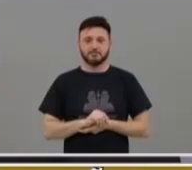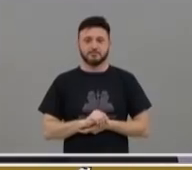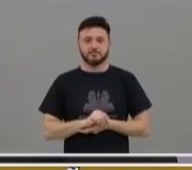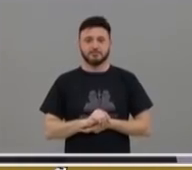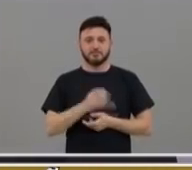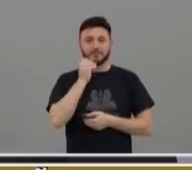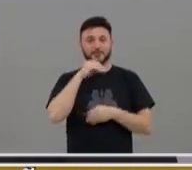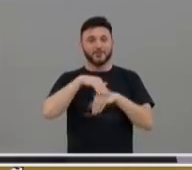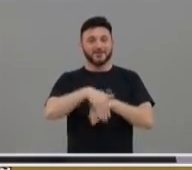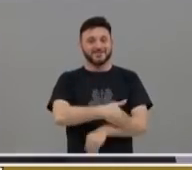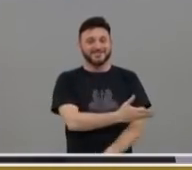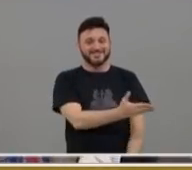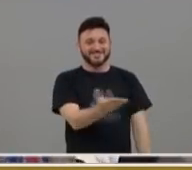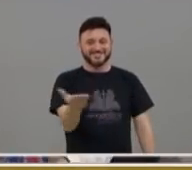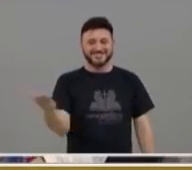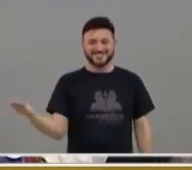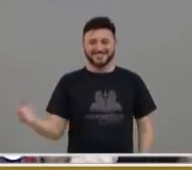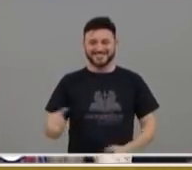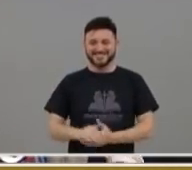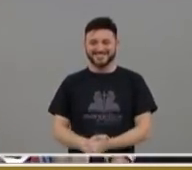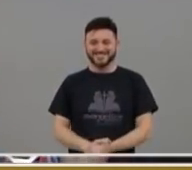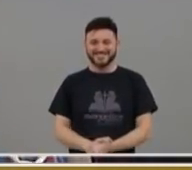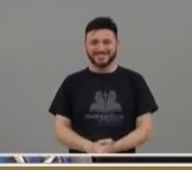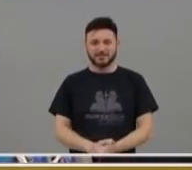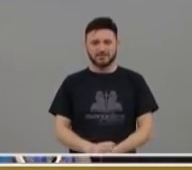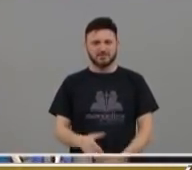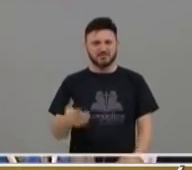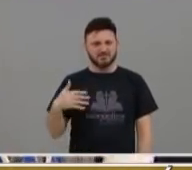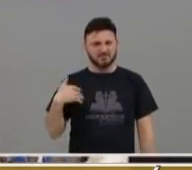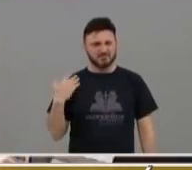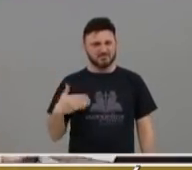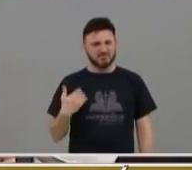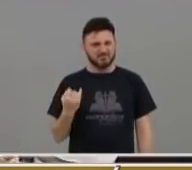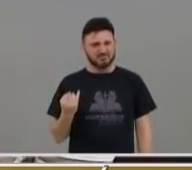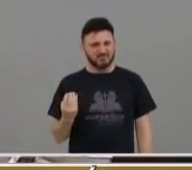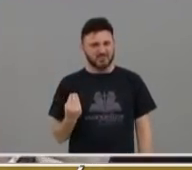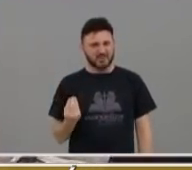Boa noite, povo santo. Não, quero esse boa noite com mais alegria. Boa noite.